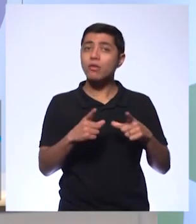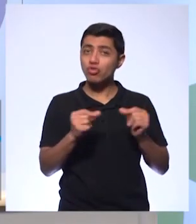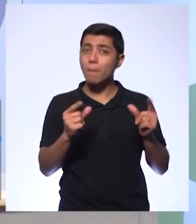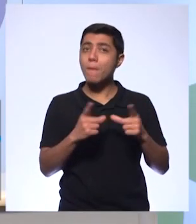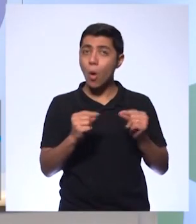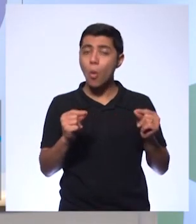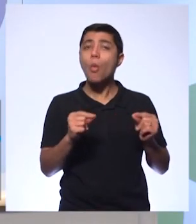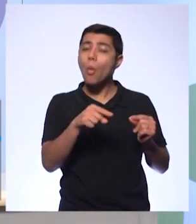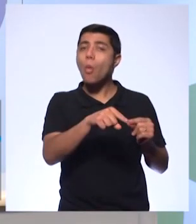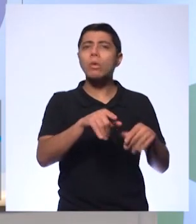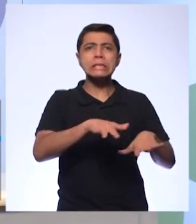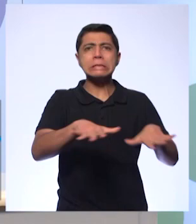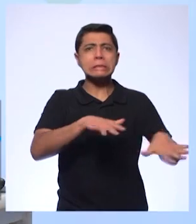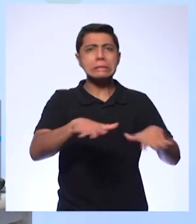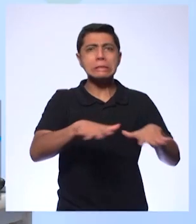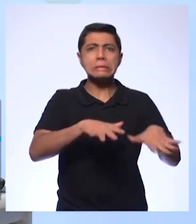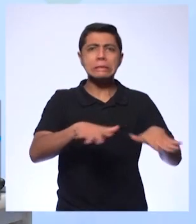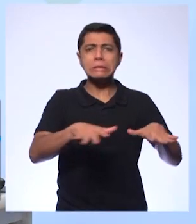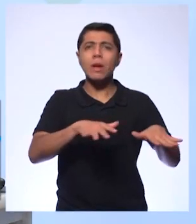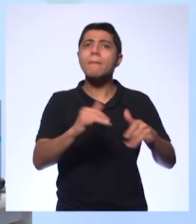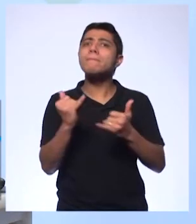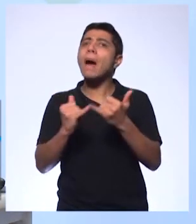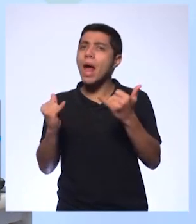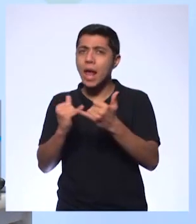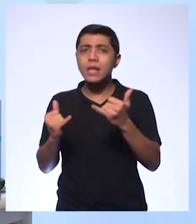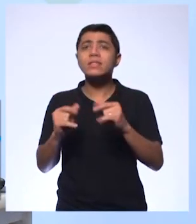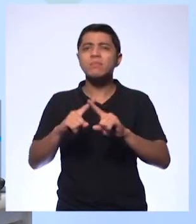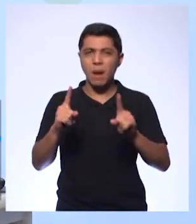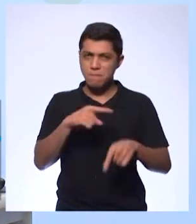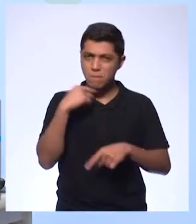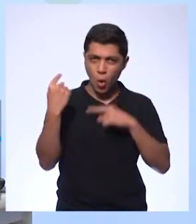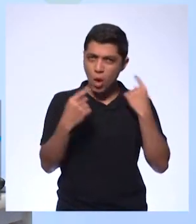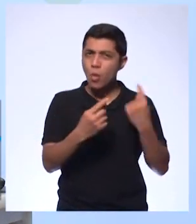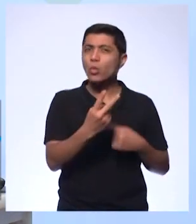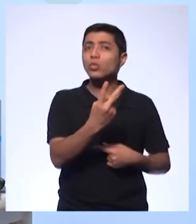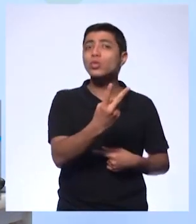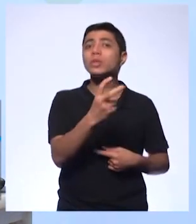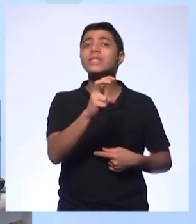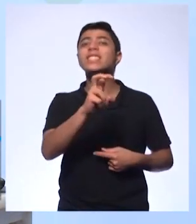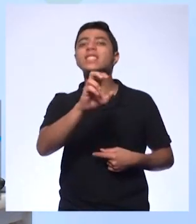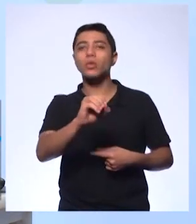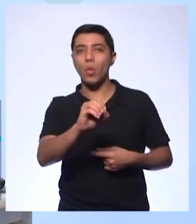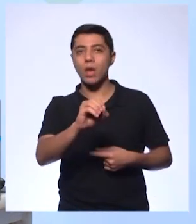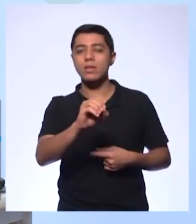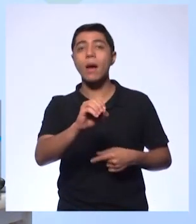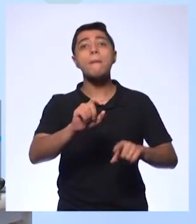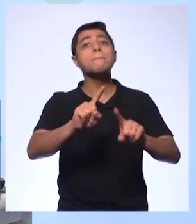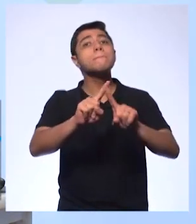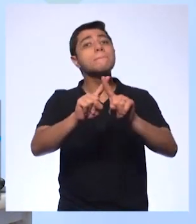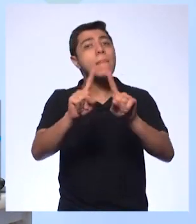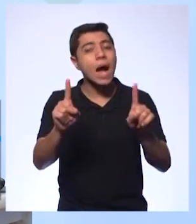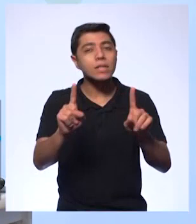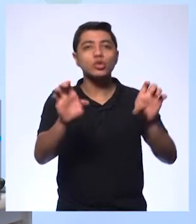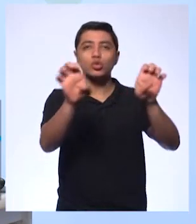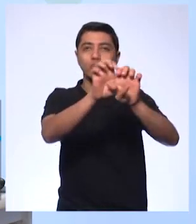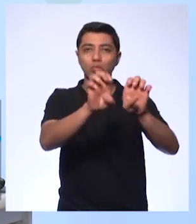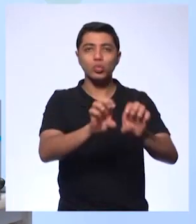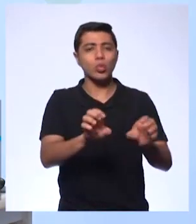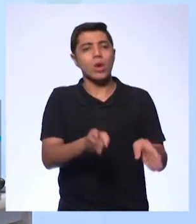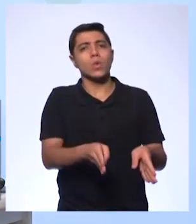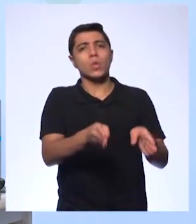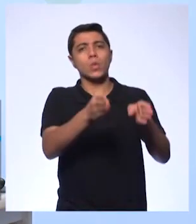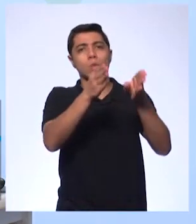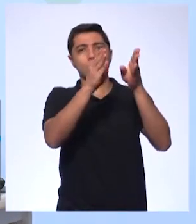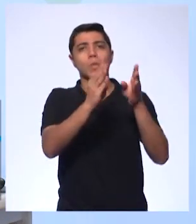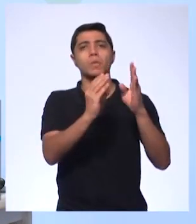parecida, teve 250 mortes, mais ou menos. Mas a estrutura, a infraestrutura desses países pioraram. É